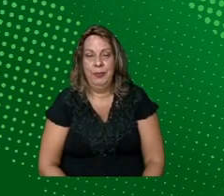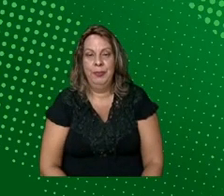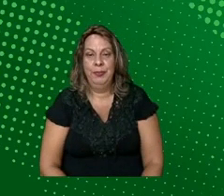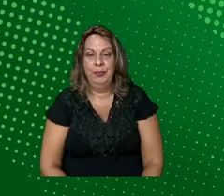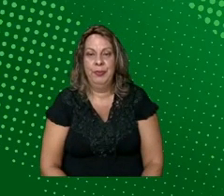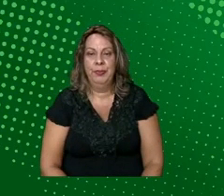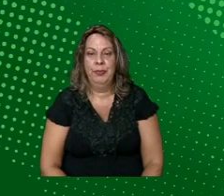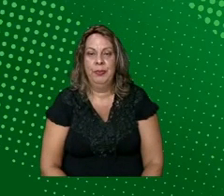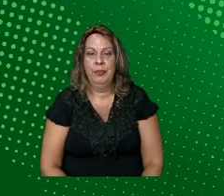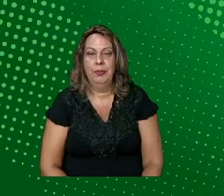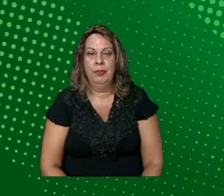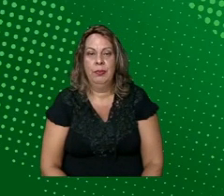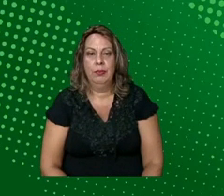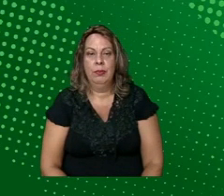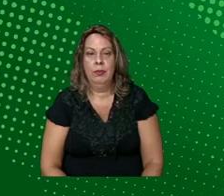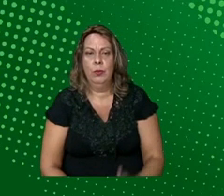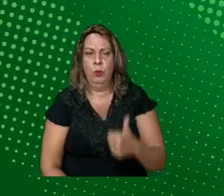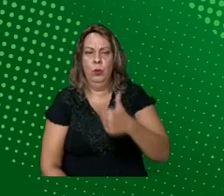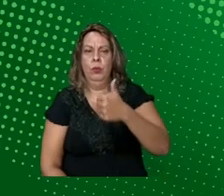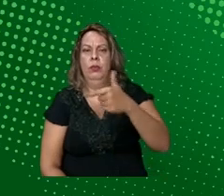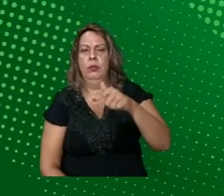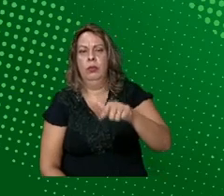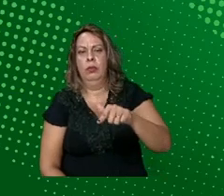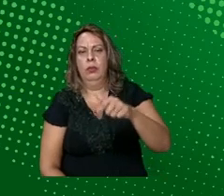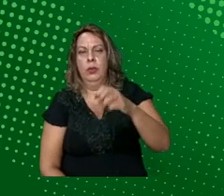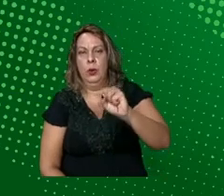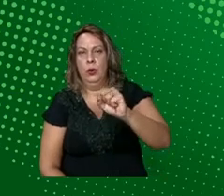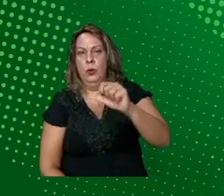Coqueiros. Parabéns, vou anunciando aqui o número